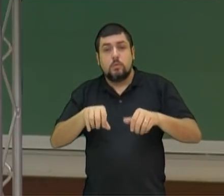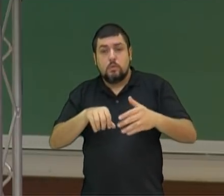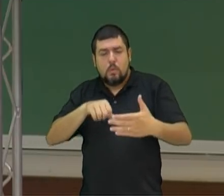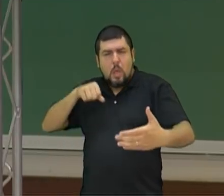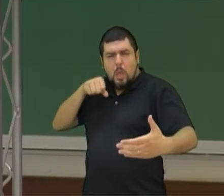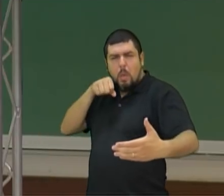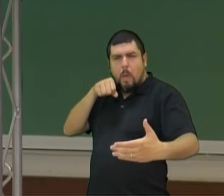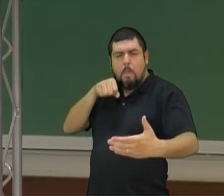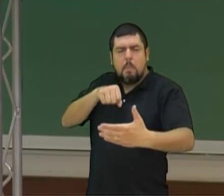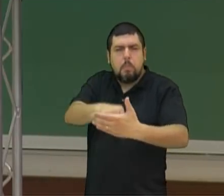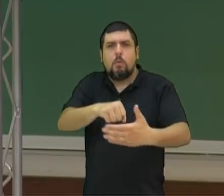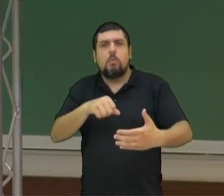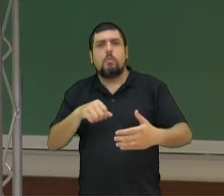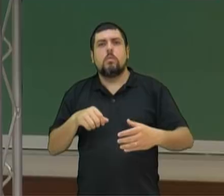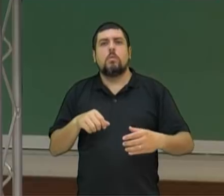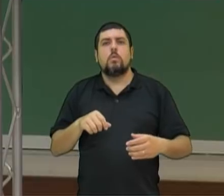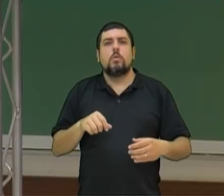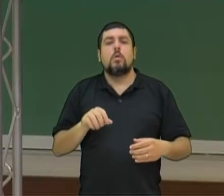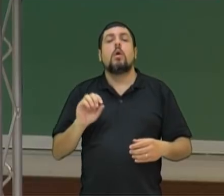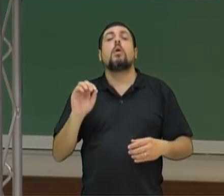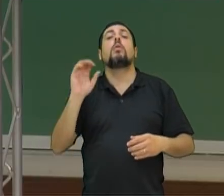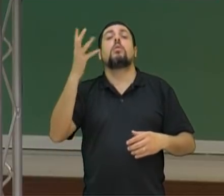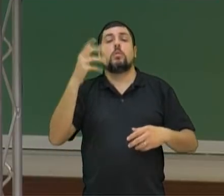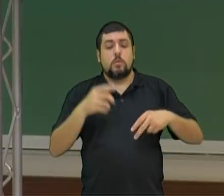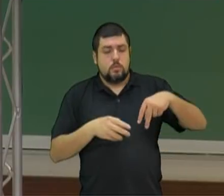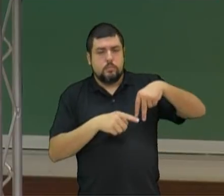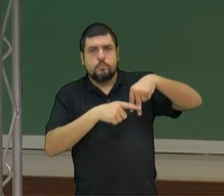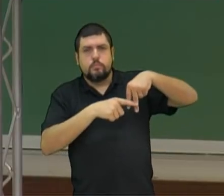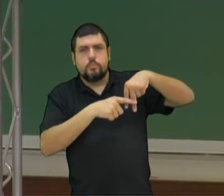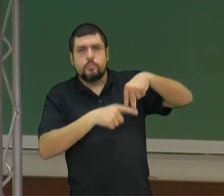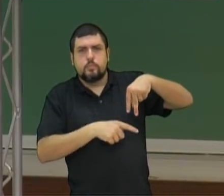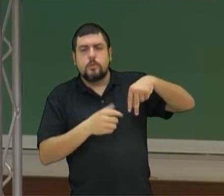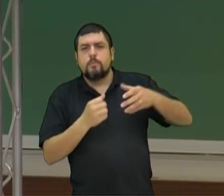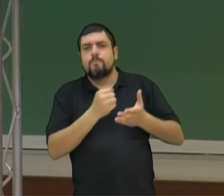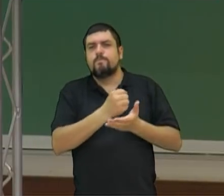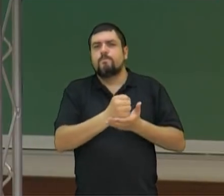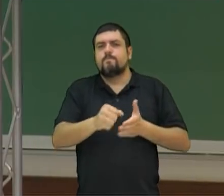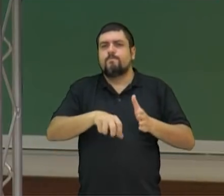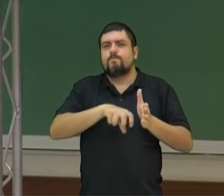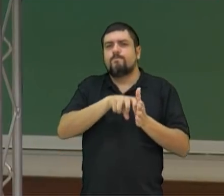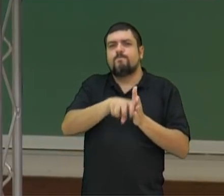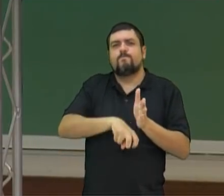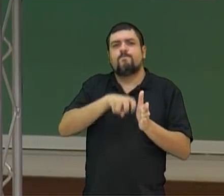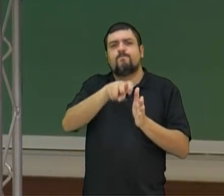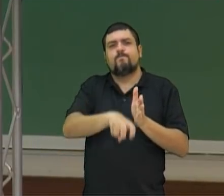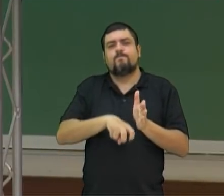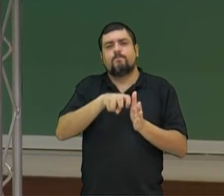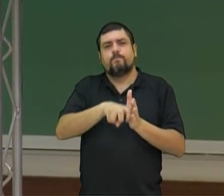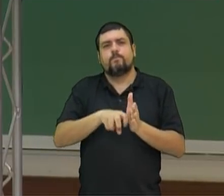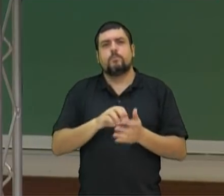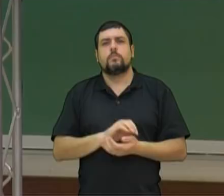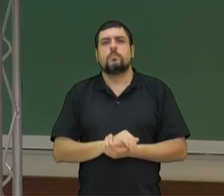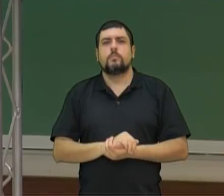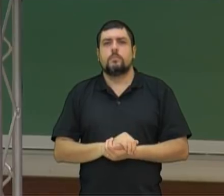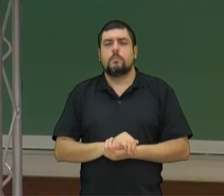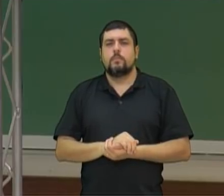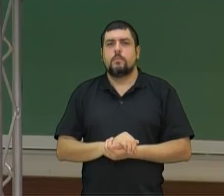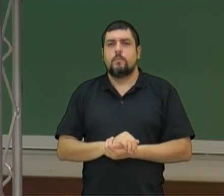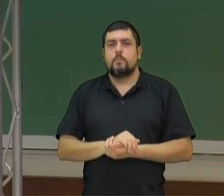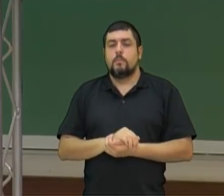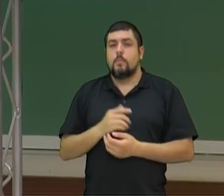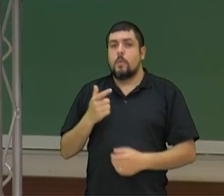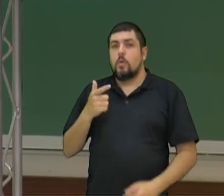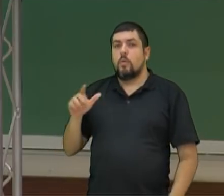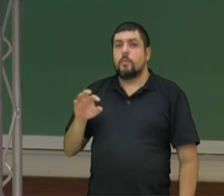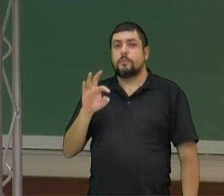a causar uma paraplegia numa pessoa. E a outra situação, Fabiano, é a tetraplegia.